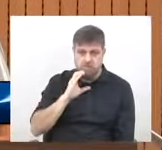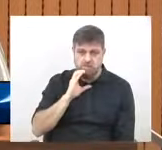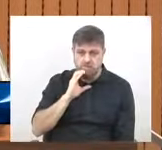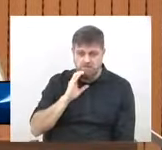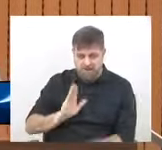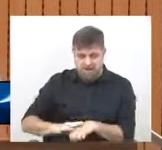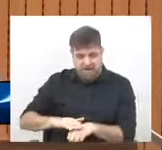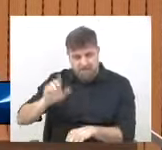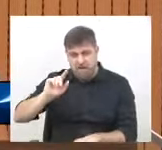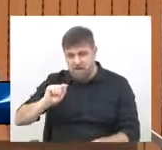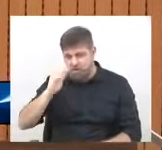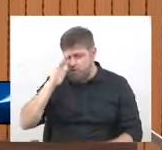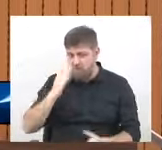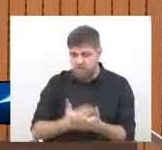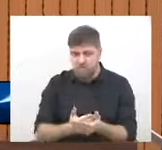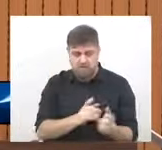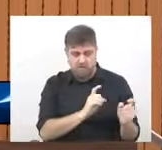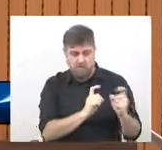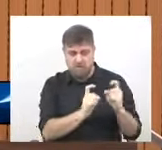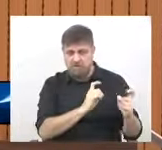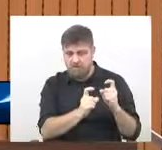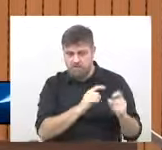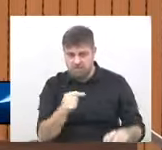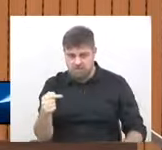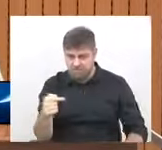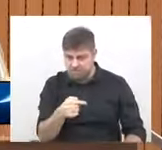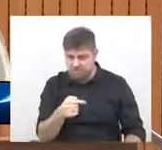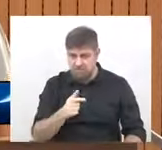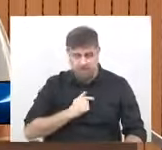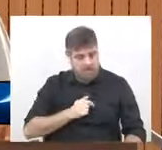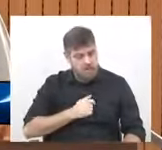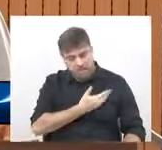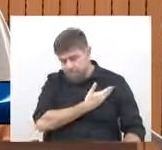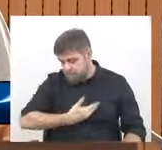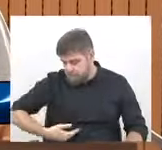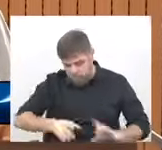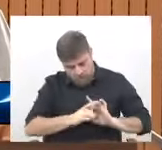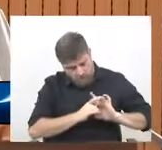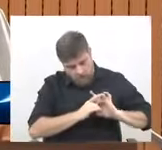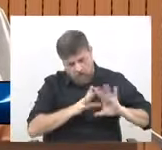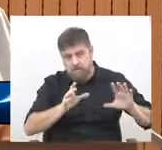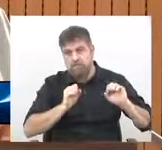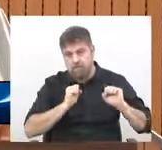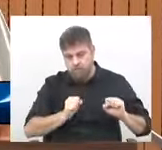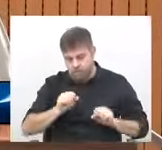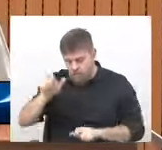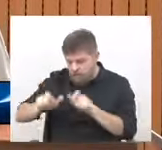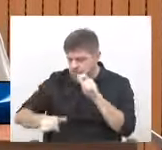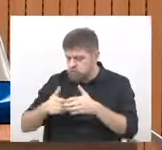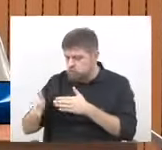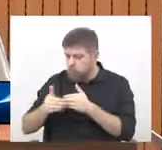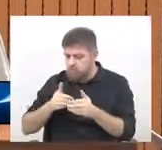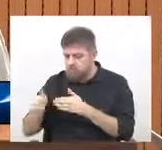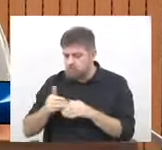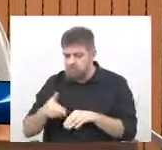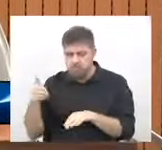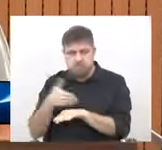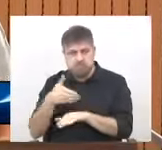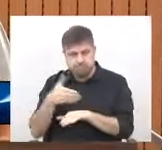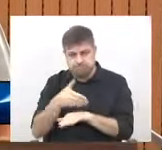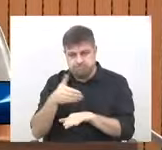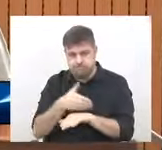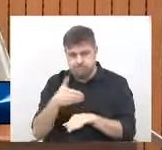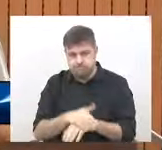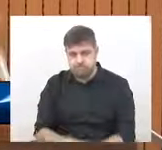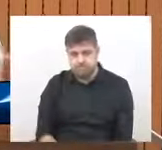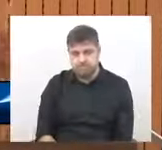isso, eu acredito que essas reuniões são reuniões públicas e que podem ser acompanhadas por qualquer munícipe, qualquer pessoa